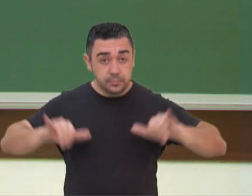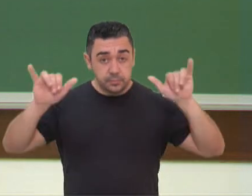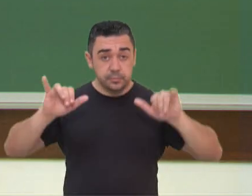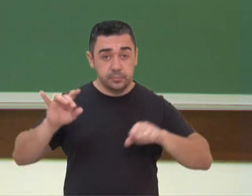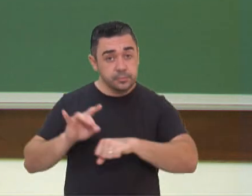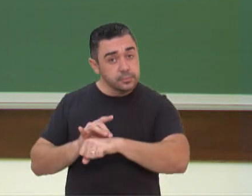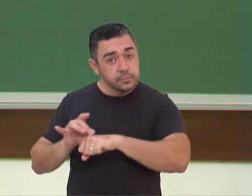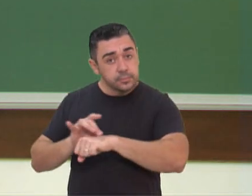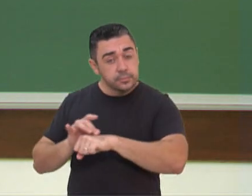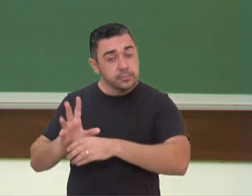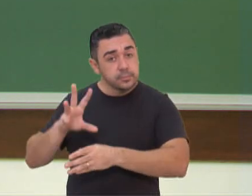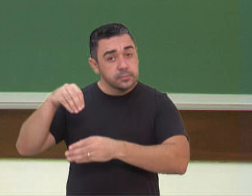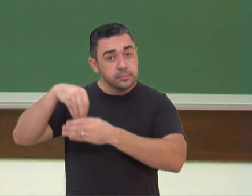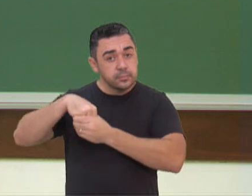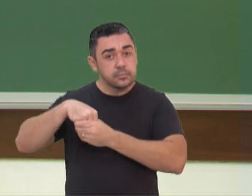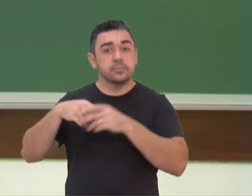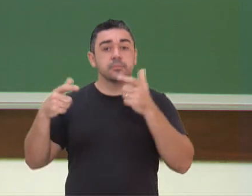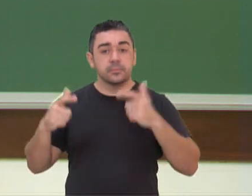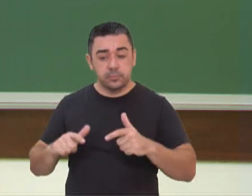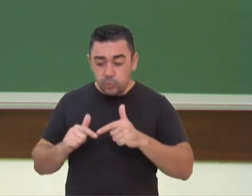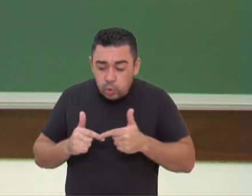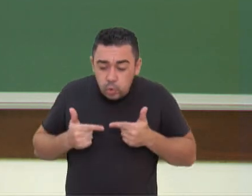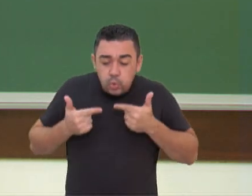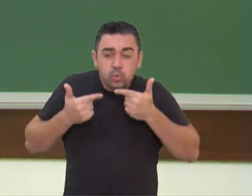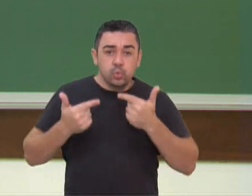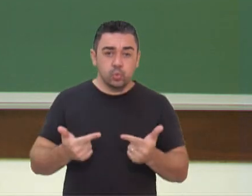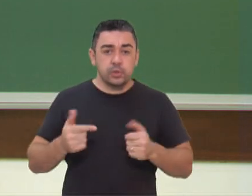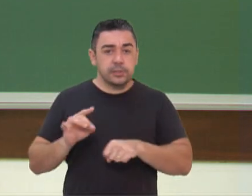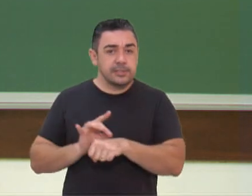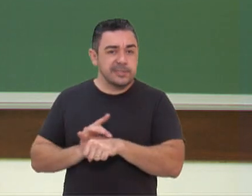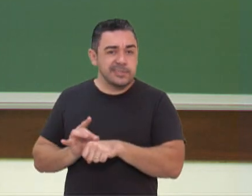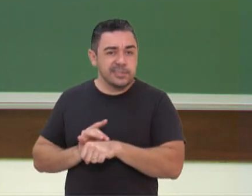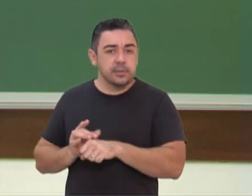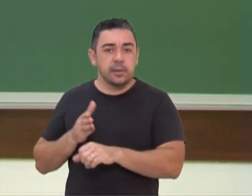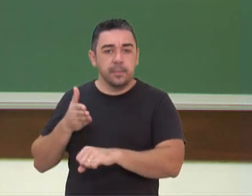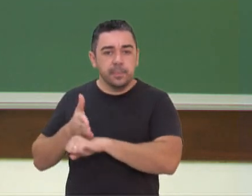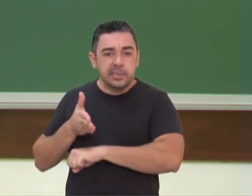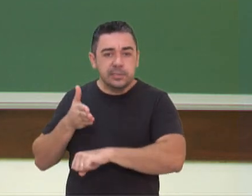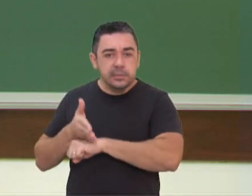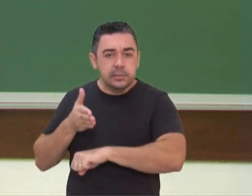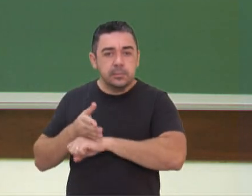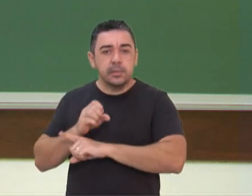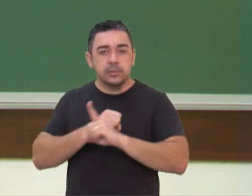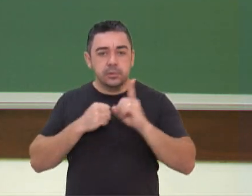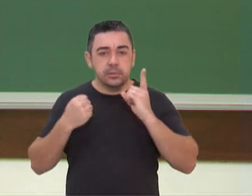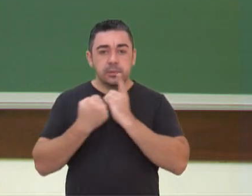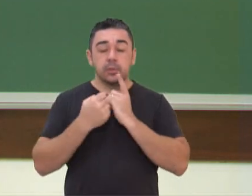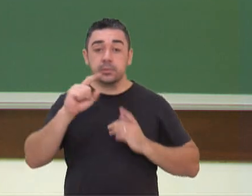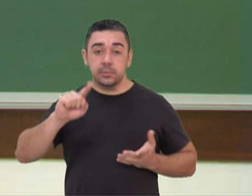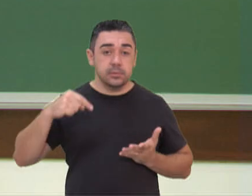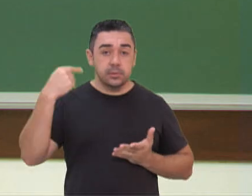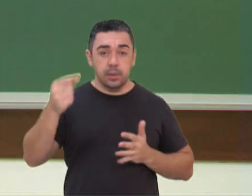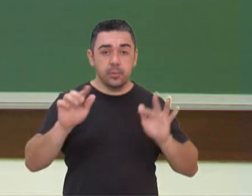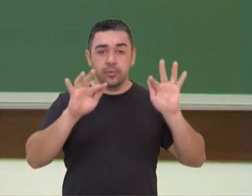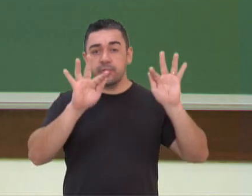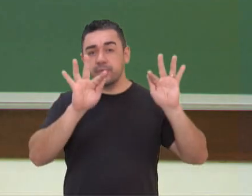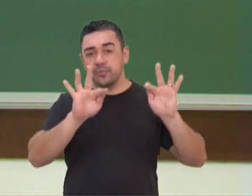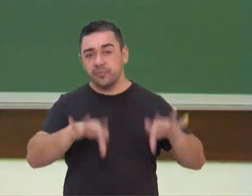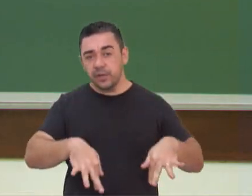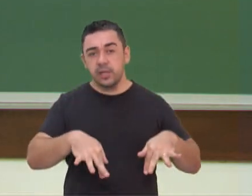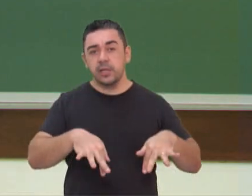está inserida na luta dos negros para participar dessa sociedade após o fim da